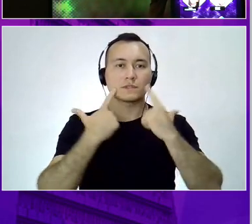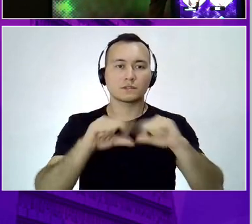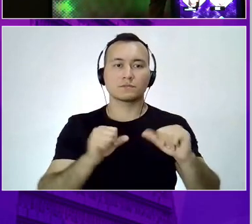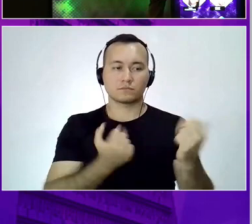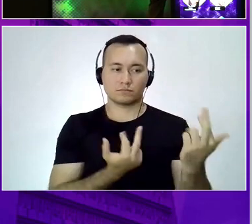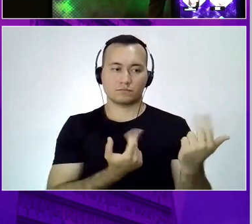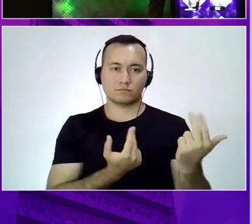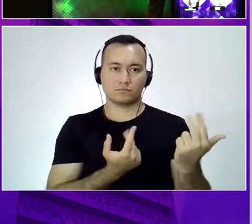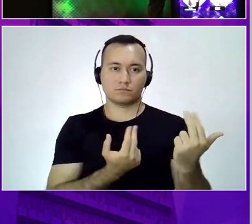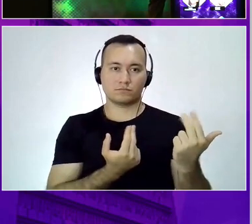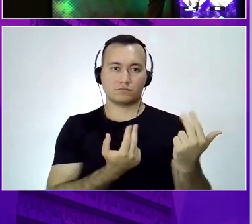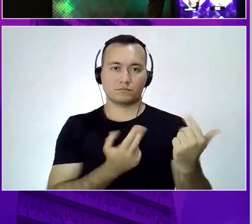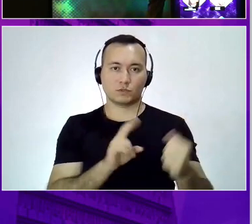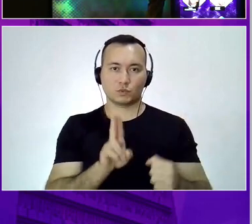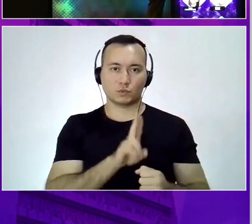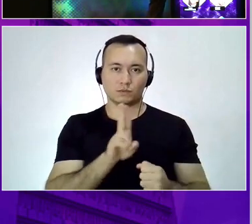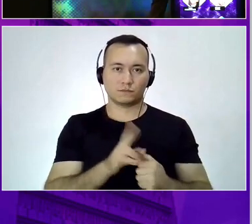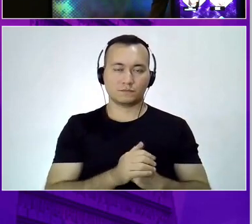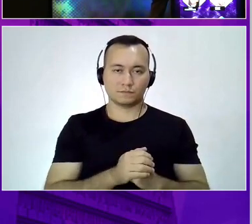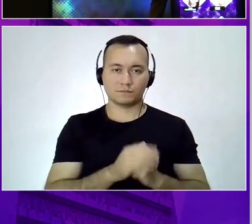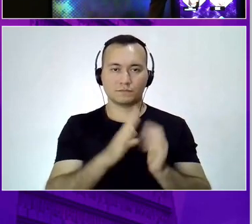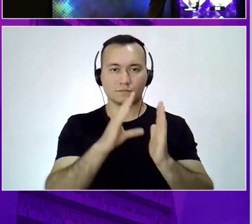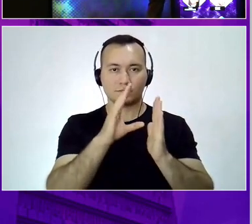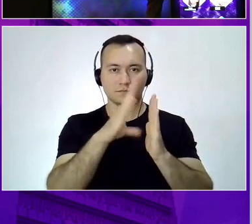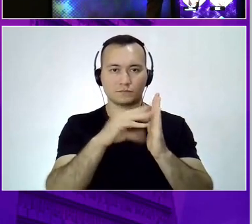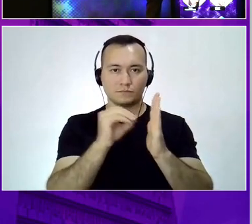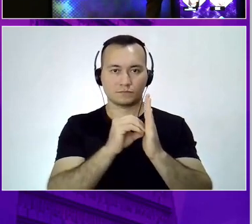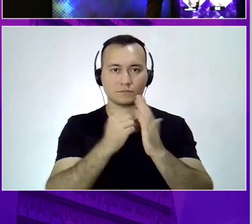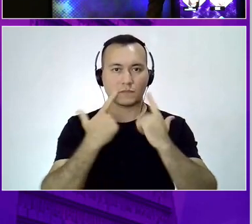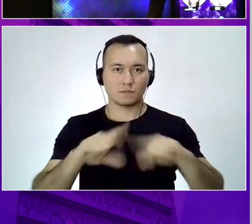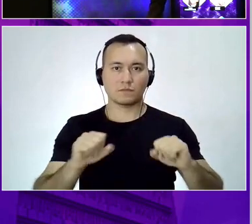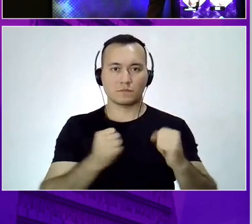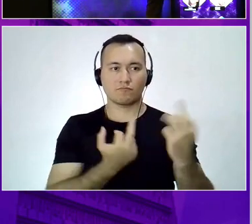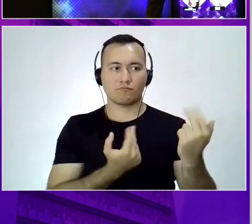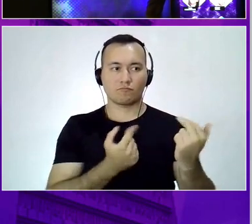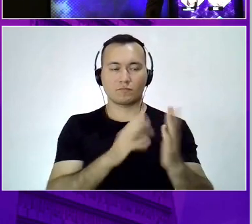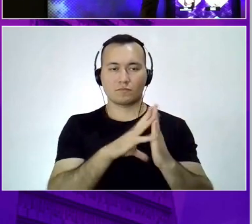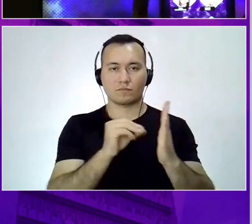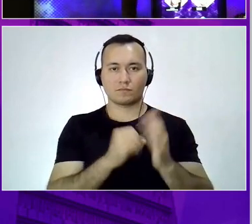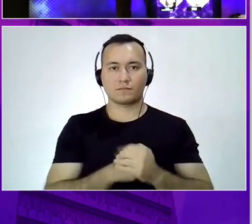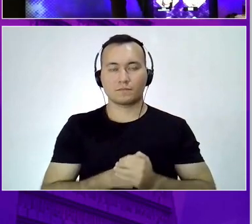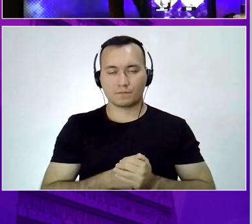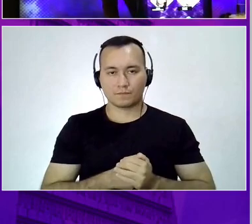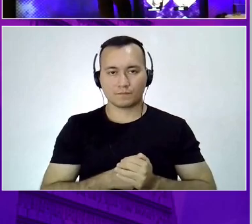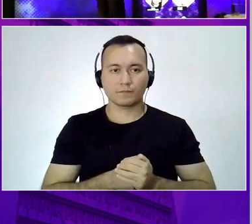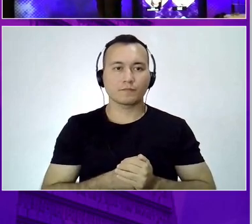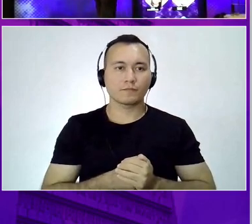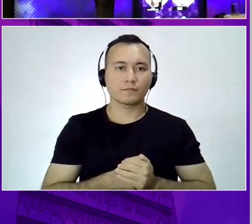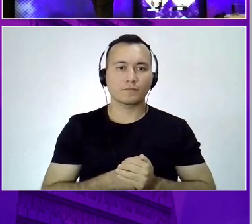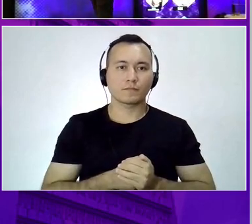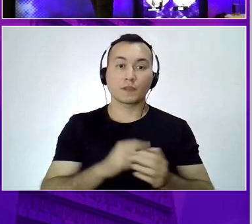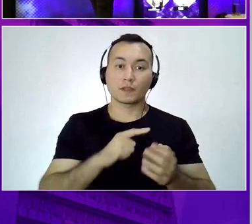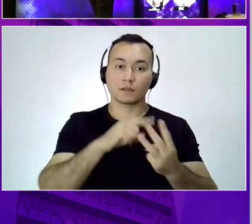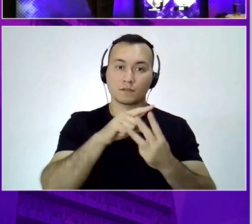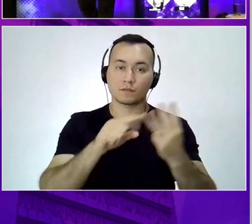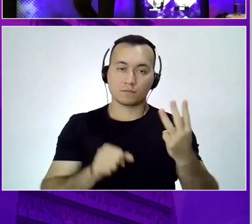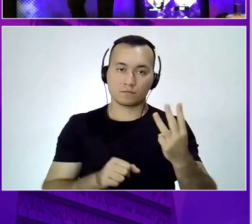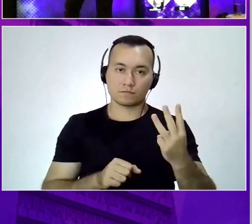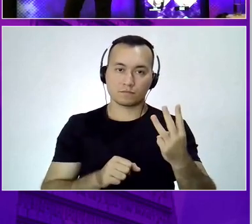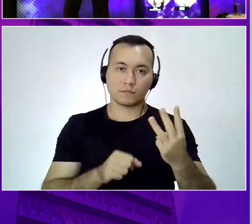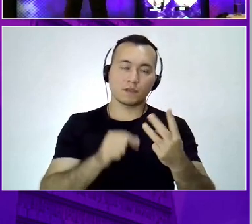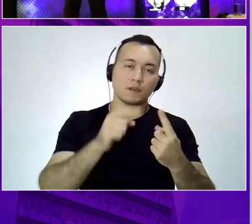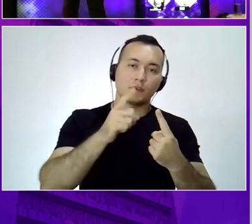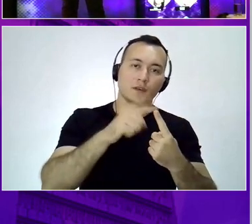exemplos clássicos de uso do RH. A gente tem 3 tipos. Primeiro, a gente está fazendo Generative AI só de texto,